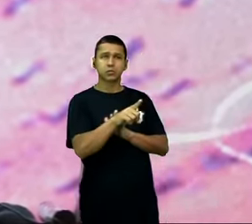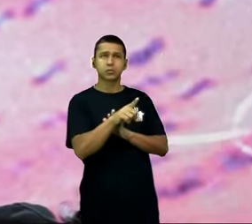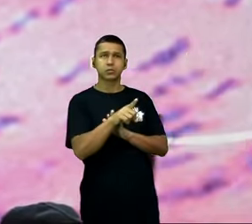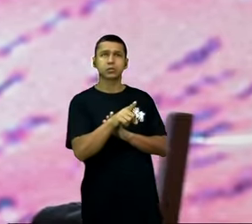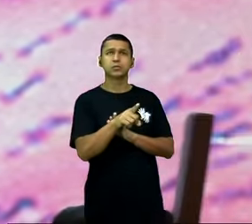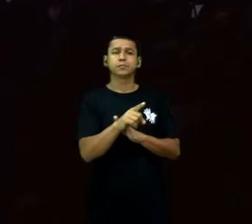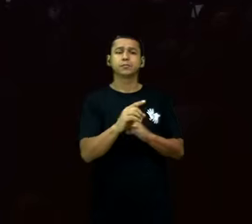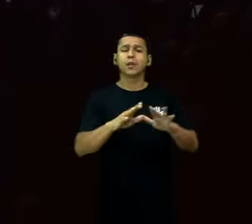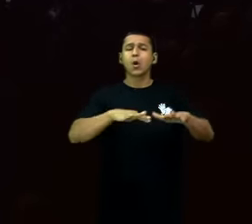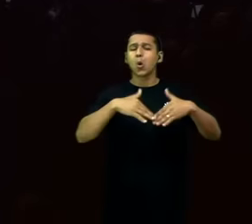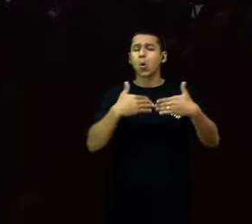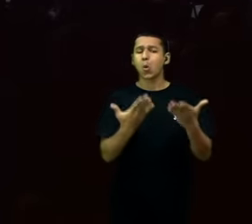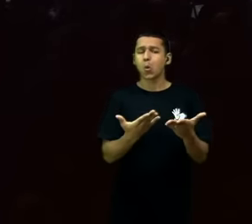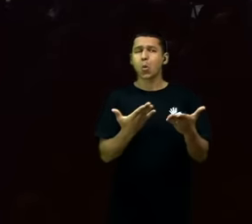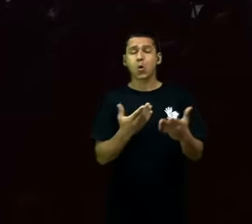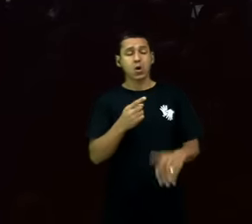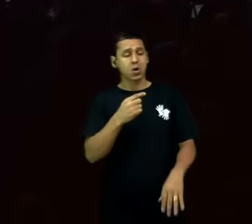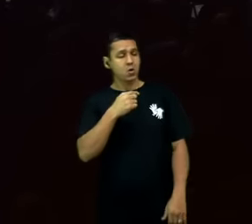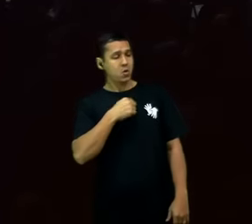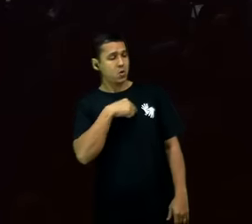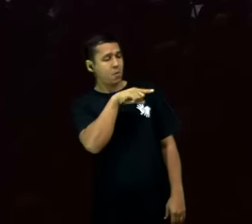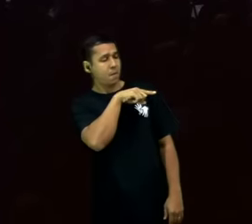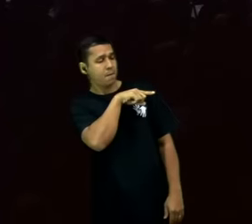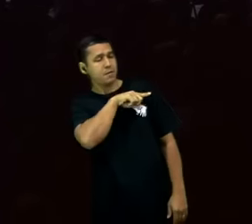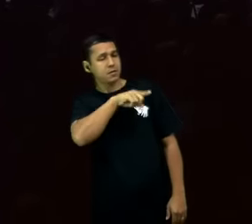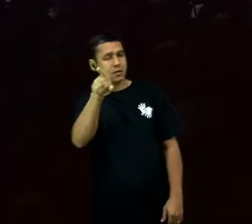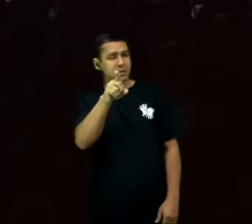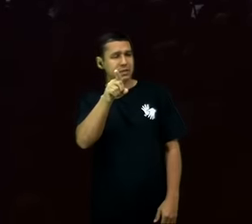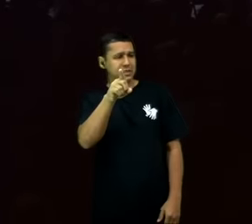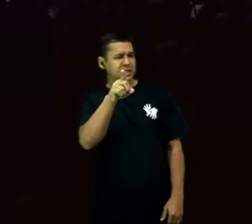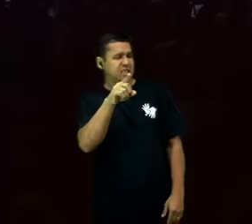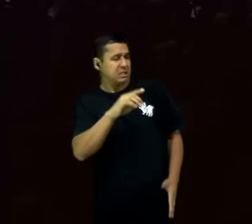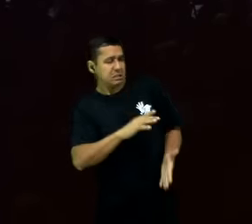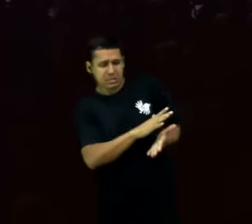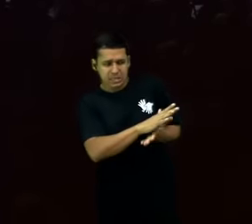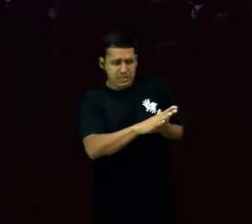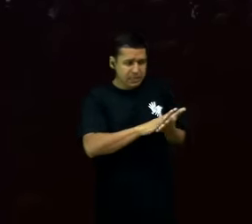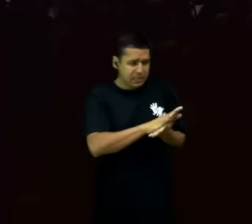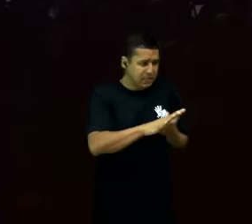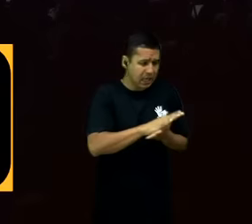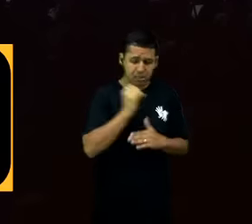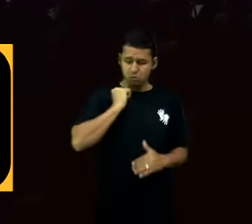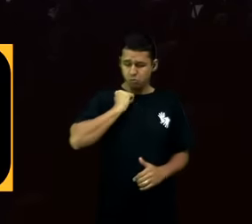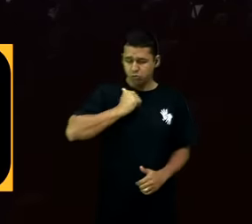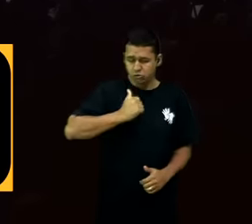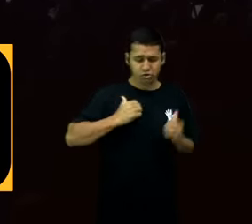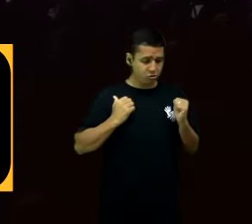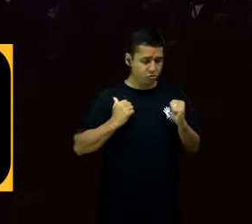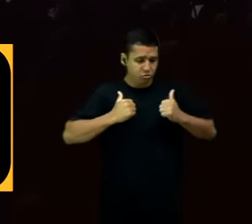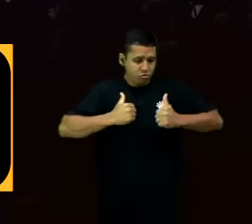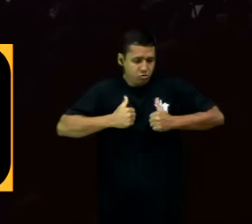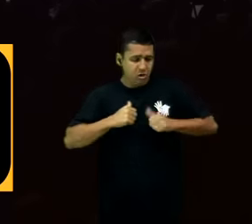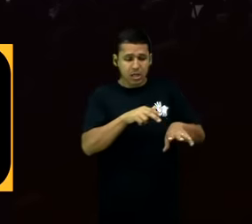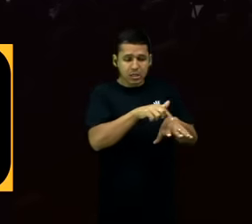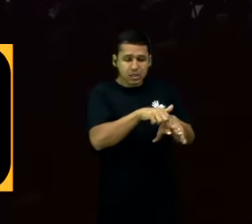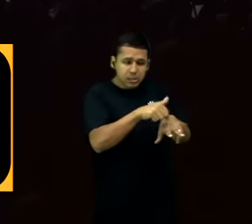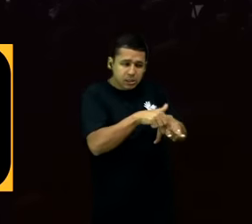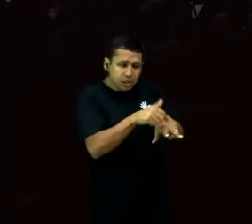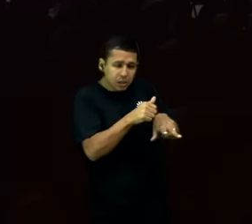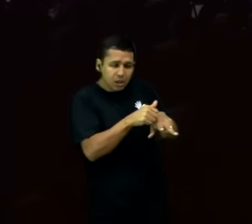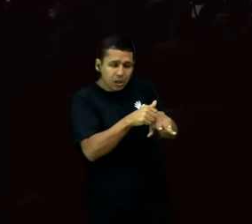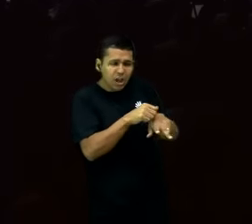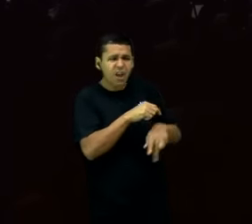Quando eu os enviei sem bolsa, sem saco de viagem, ou sem sandália,